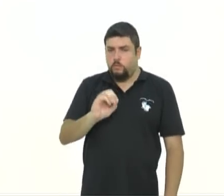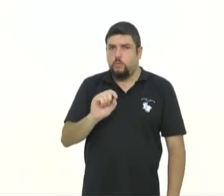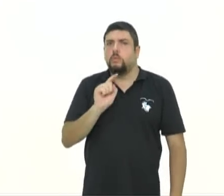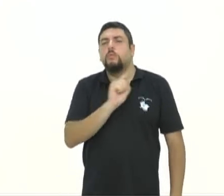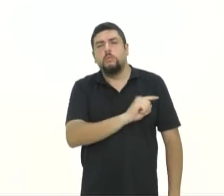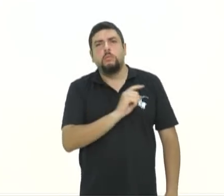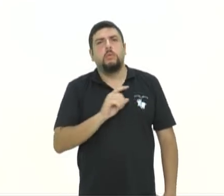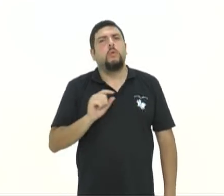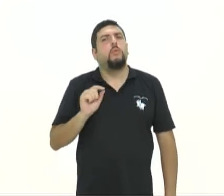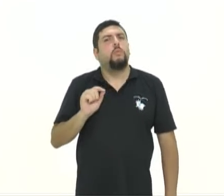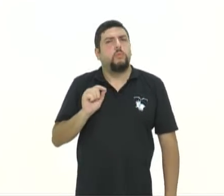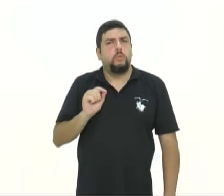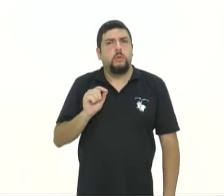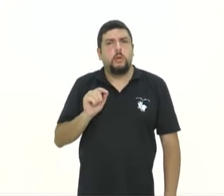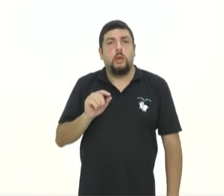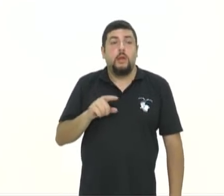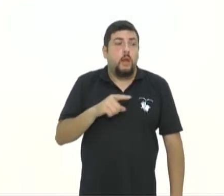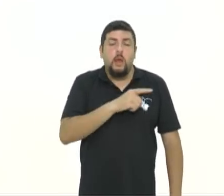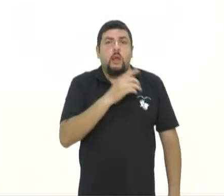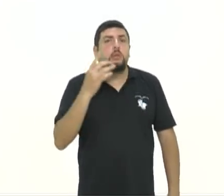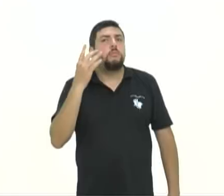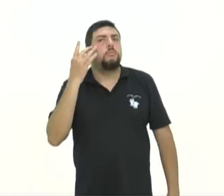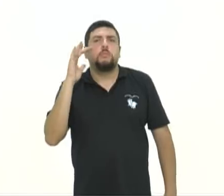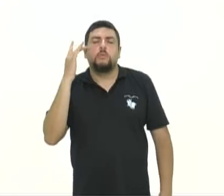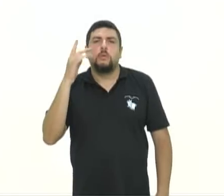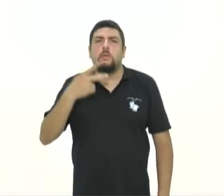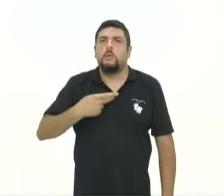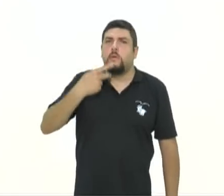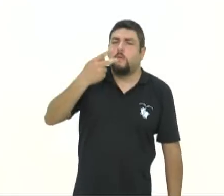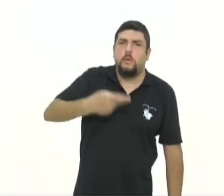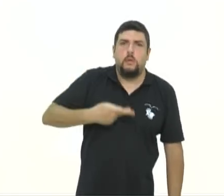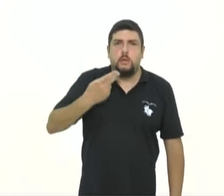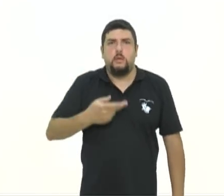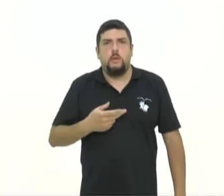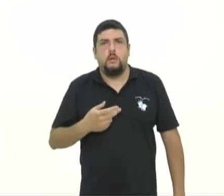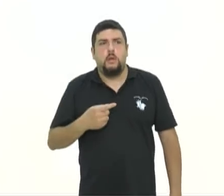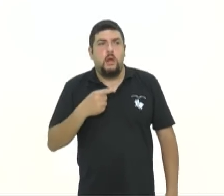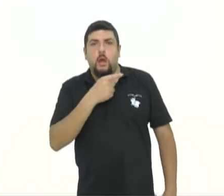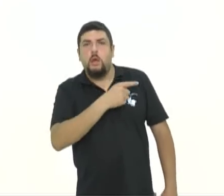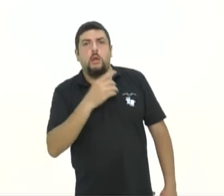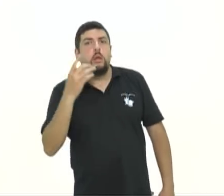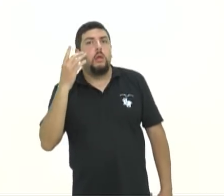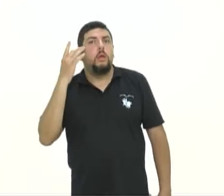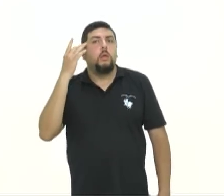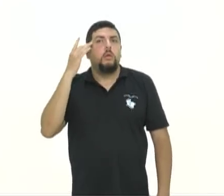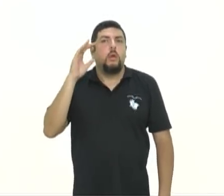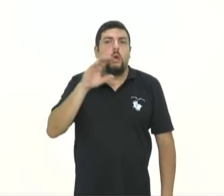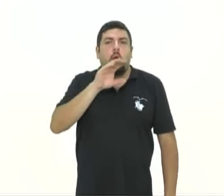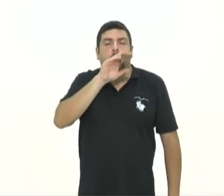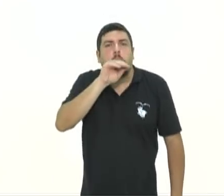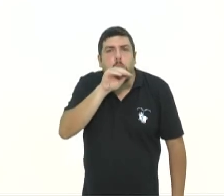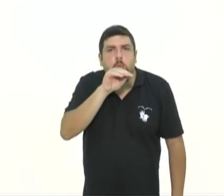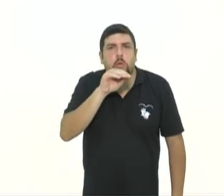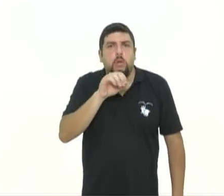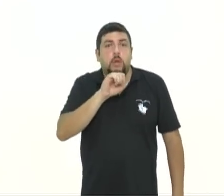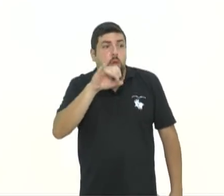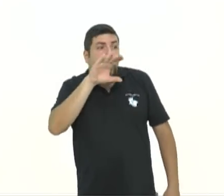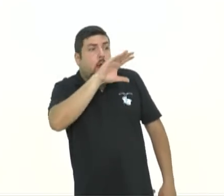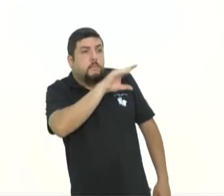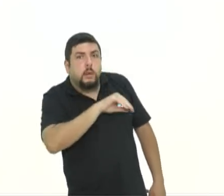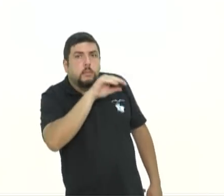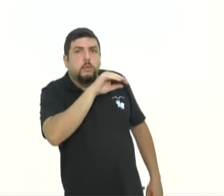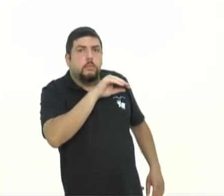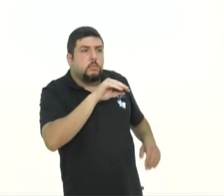como aquela que não sabe falar em primeiro lugar, que não pode calar-se quando se fala com ela,